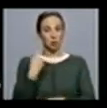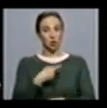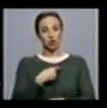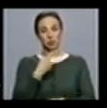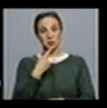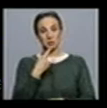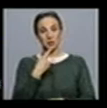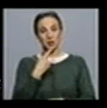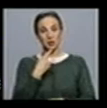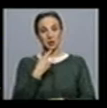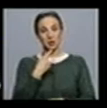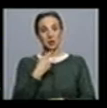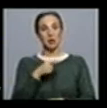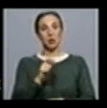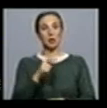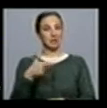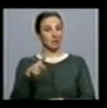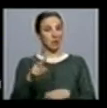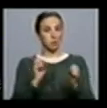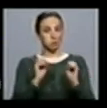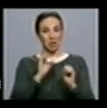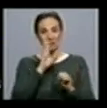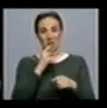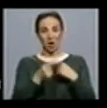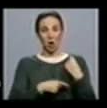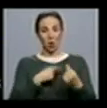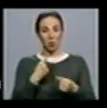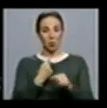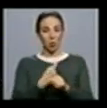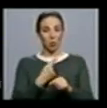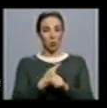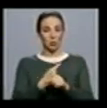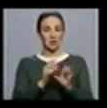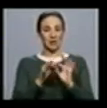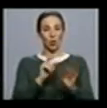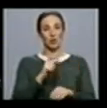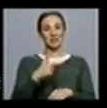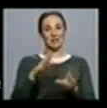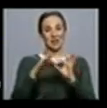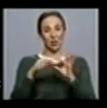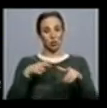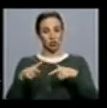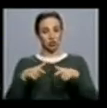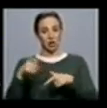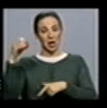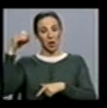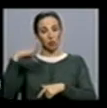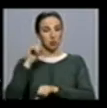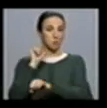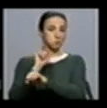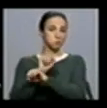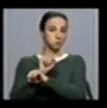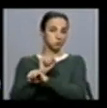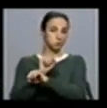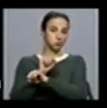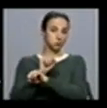há ali nenhuma estrutura alienígena. Ou seja, se houvesse alguma estrutura artificial à volta desta estrela, então a luz seria bloqueada, digamos assim, teria